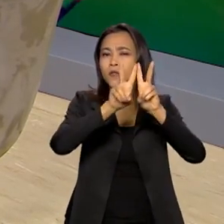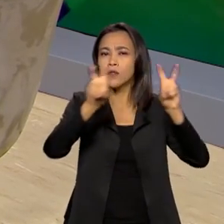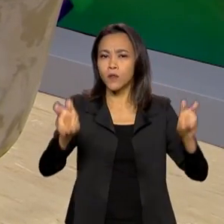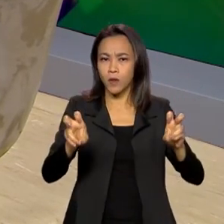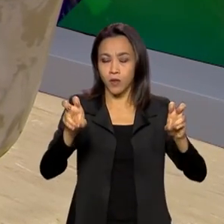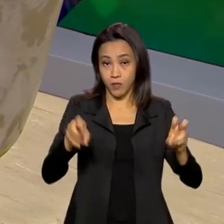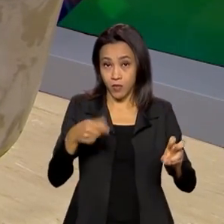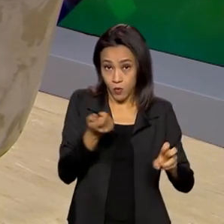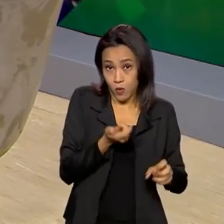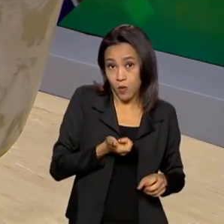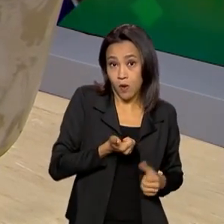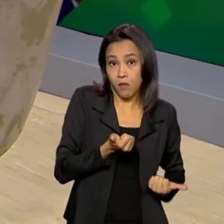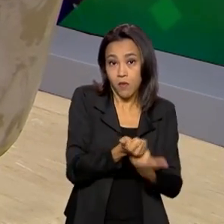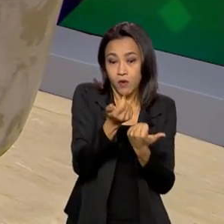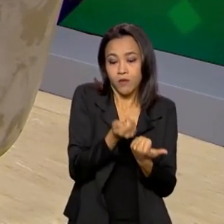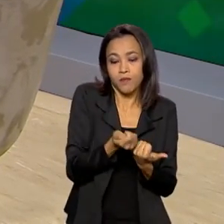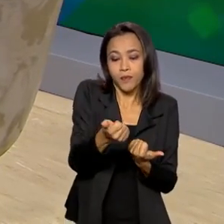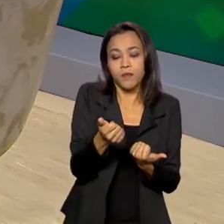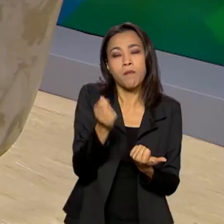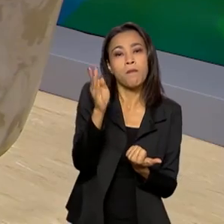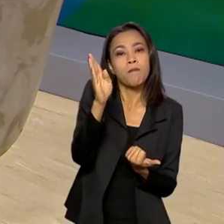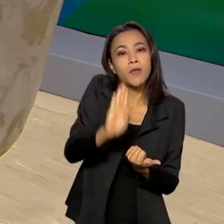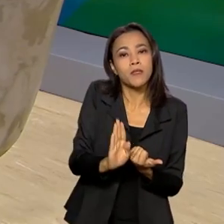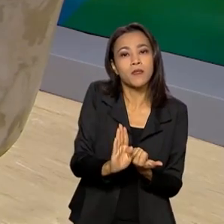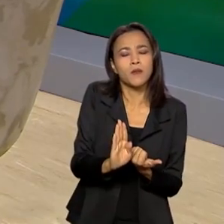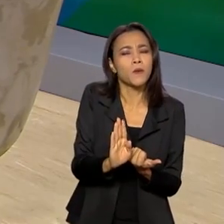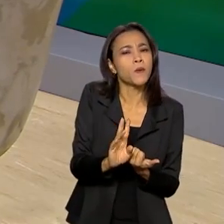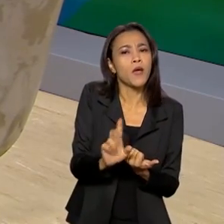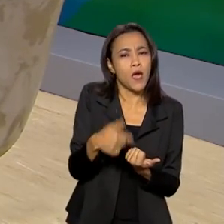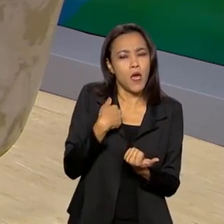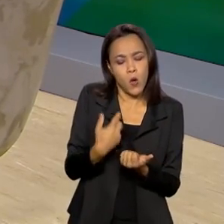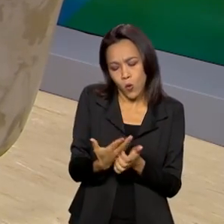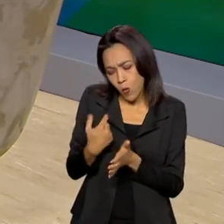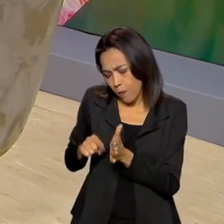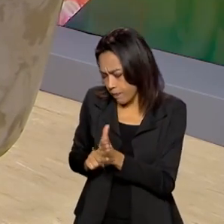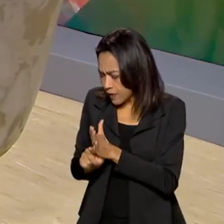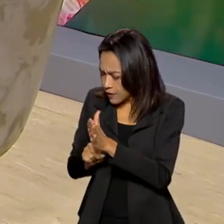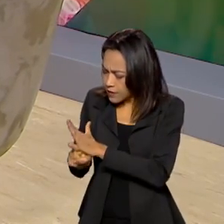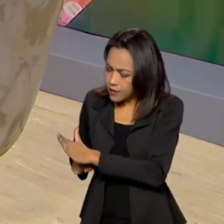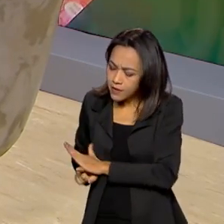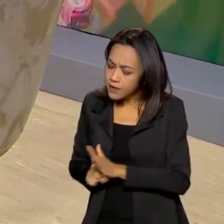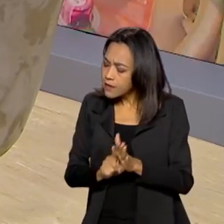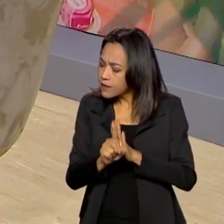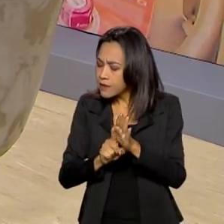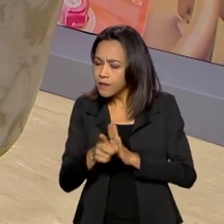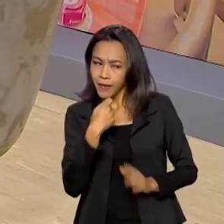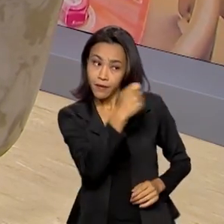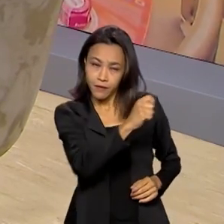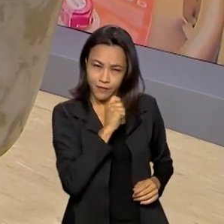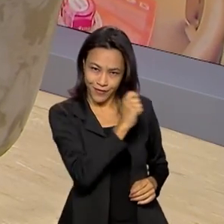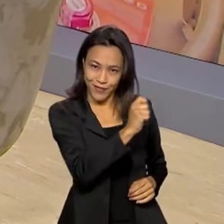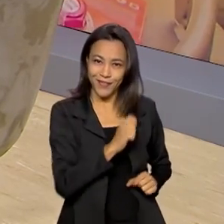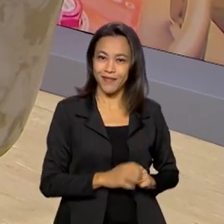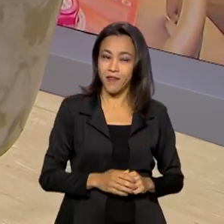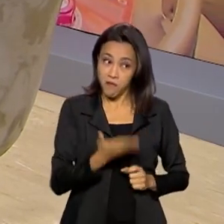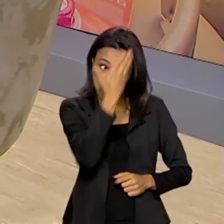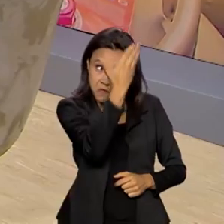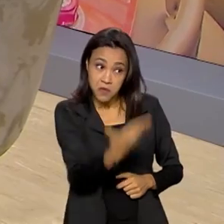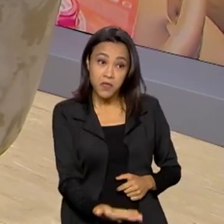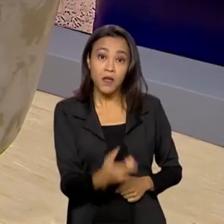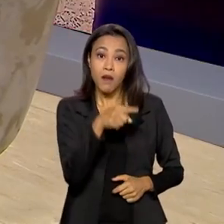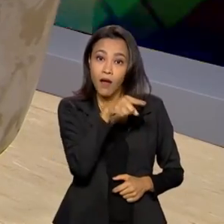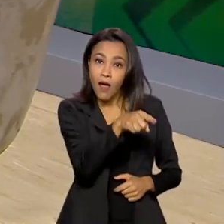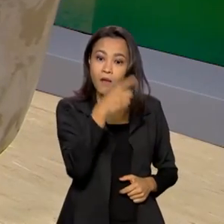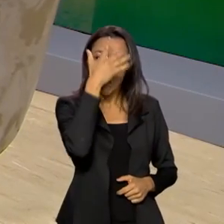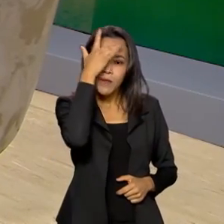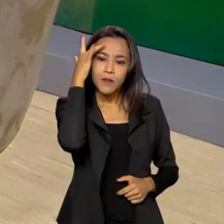começar a falar do auxílio Brasil eu pesquisando aqui paraa entrevista com o senhor eu vi que o senhor foi uma das pessoas que